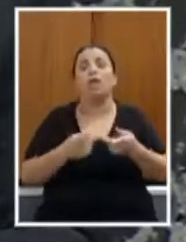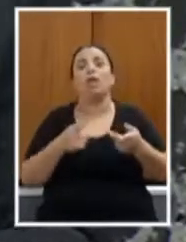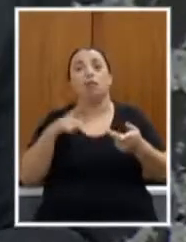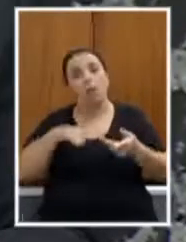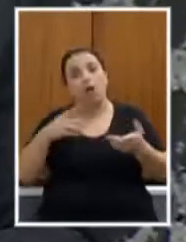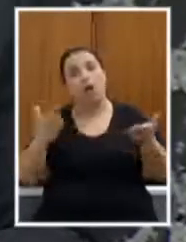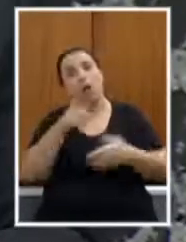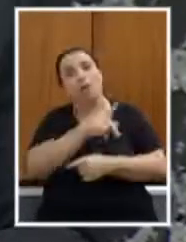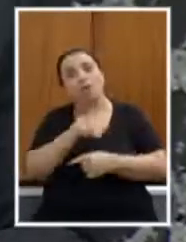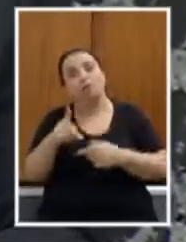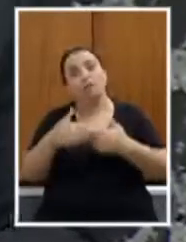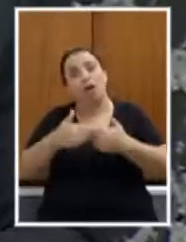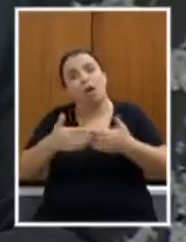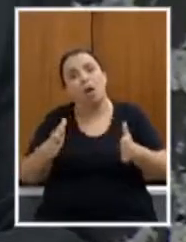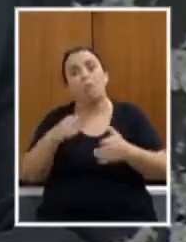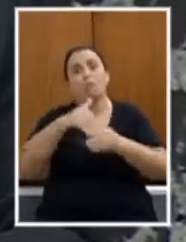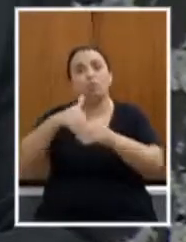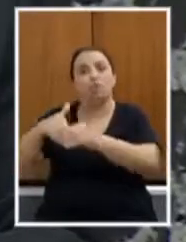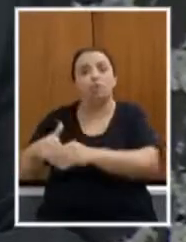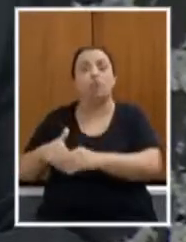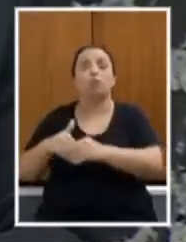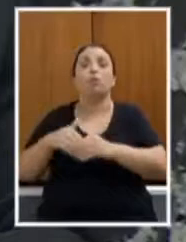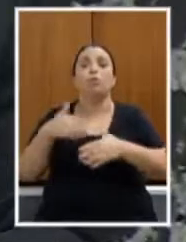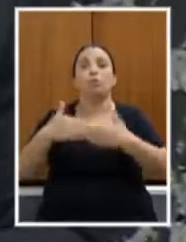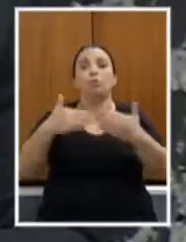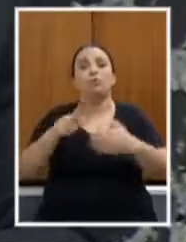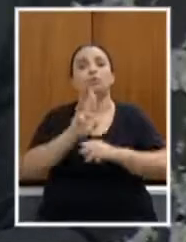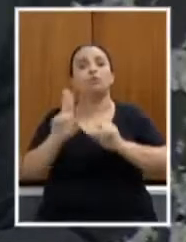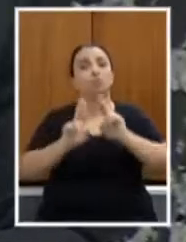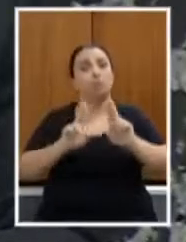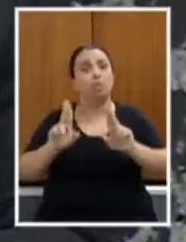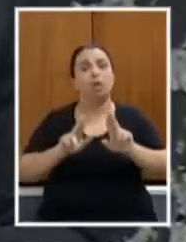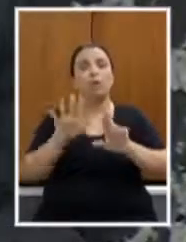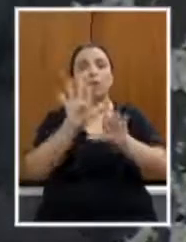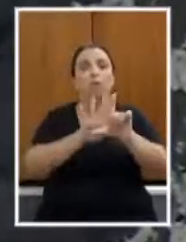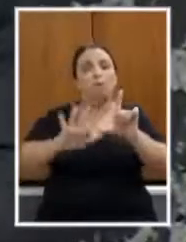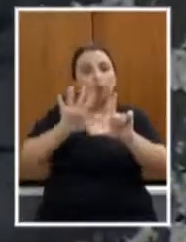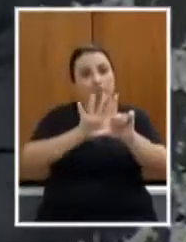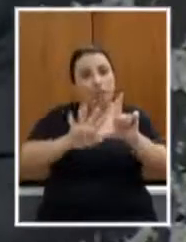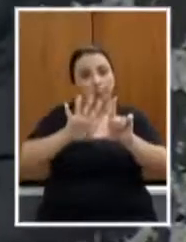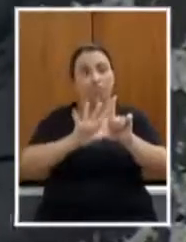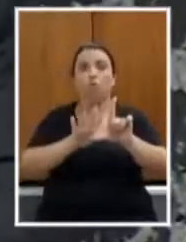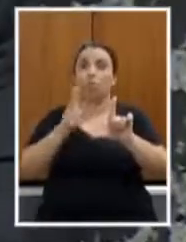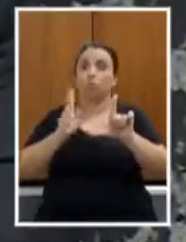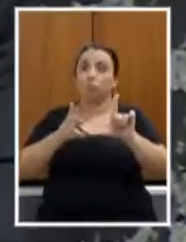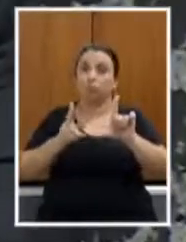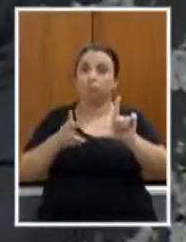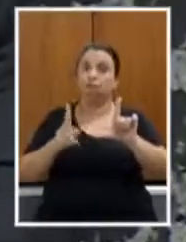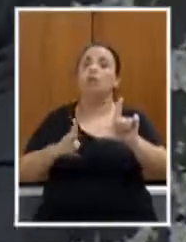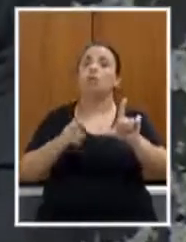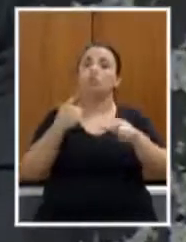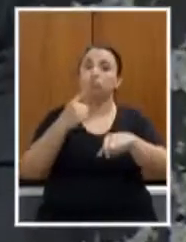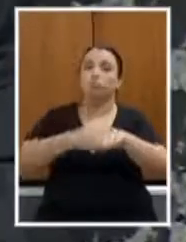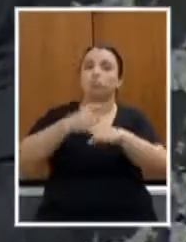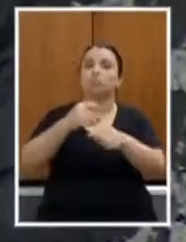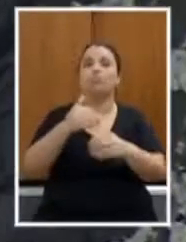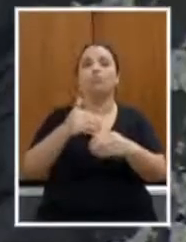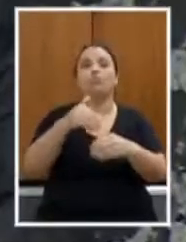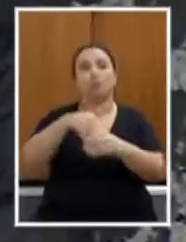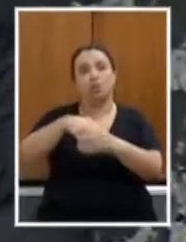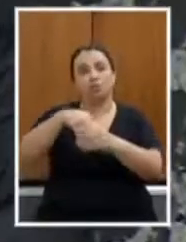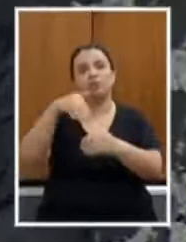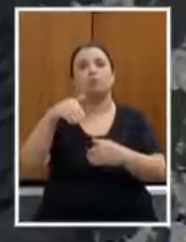pelo processo nominal por meio da plataforma Sileges. Em votação o projeto. Em votação.